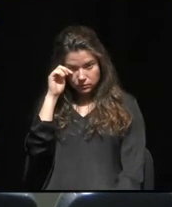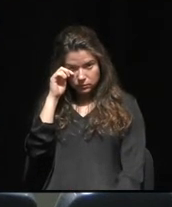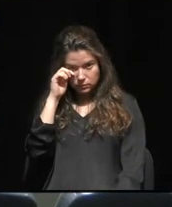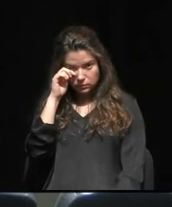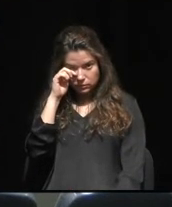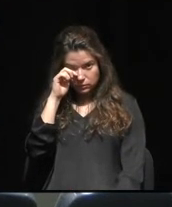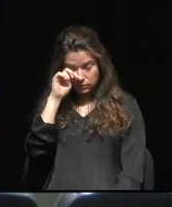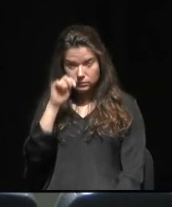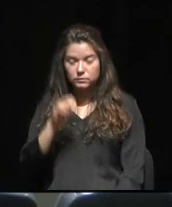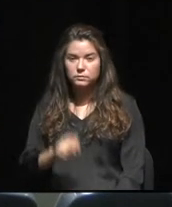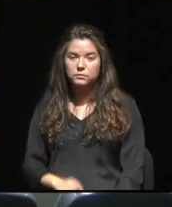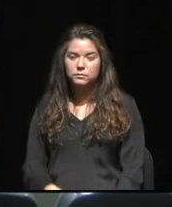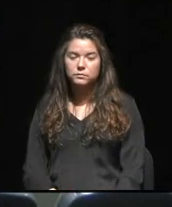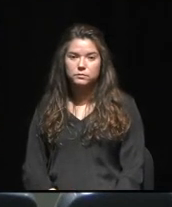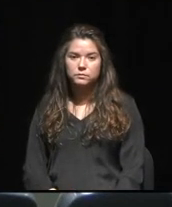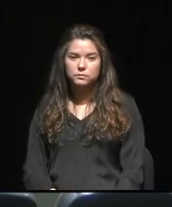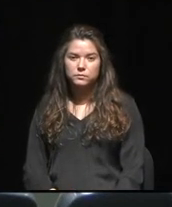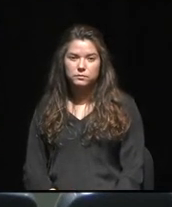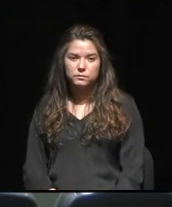Sousa